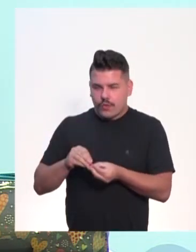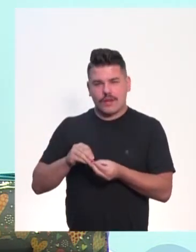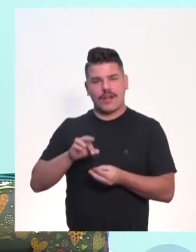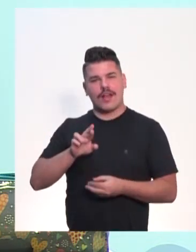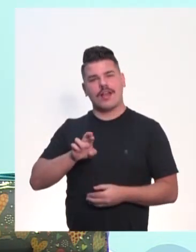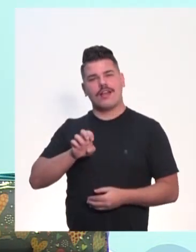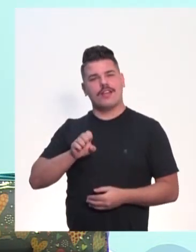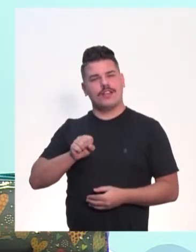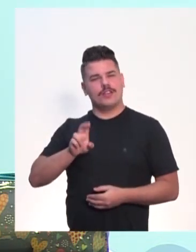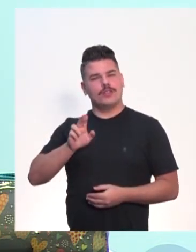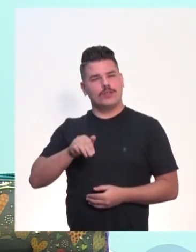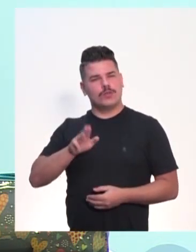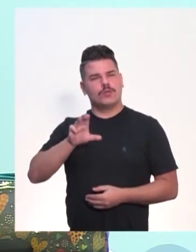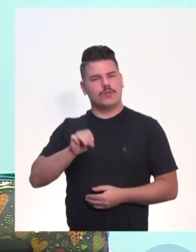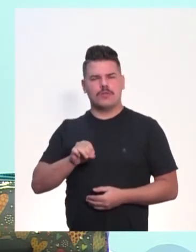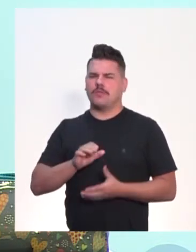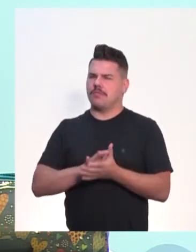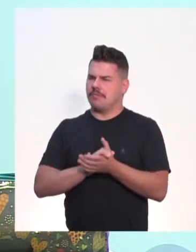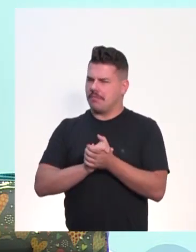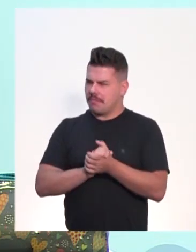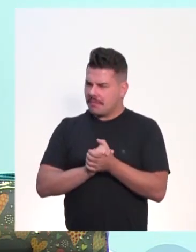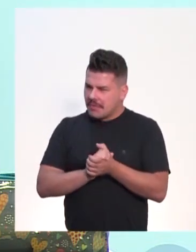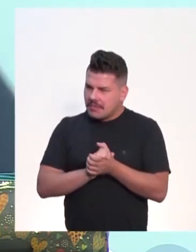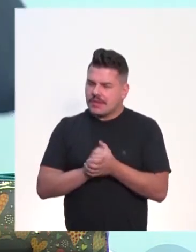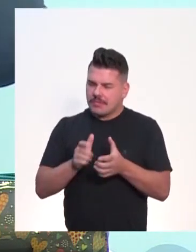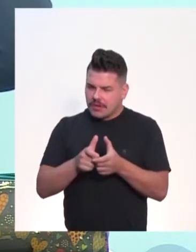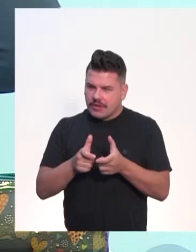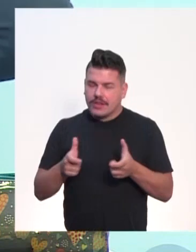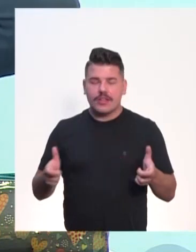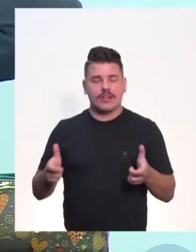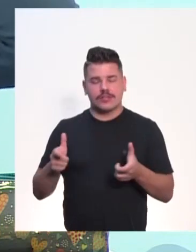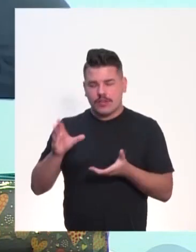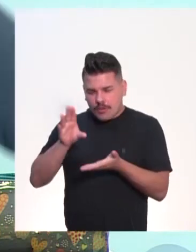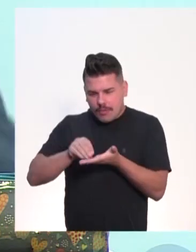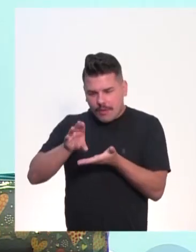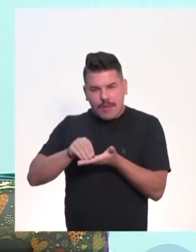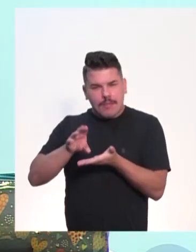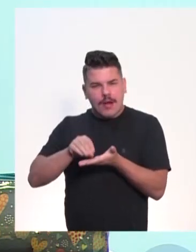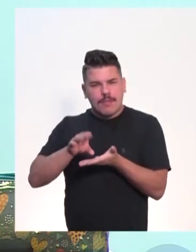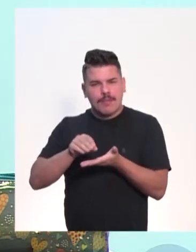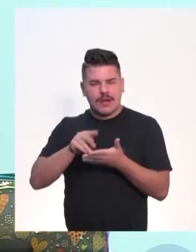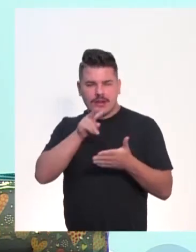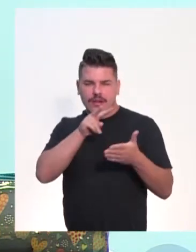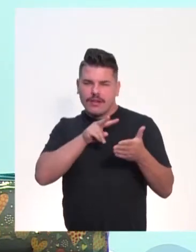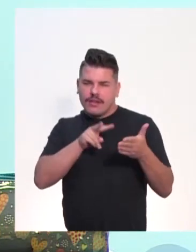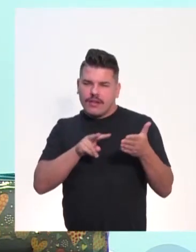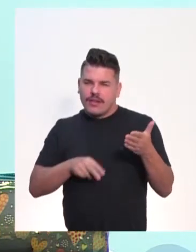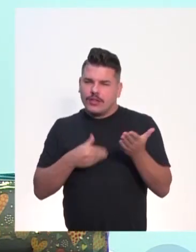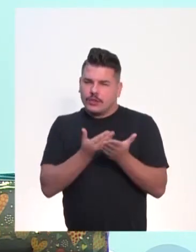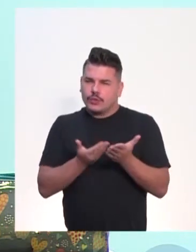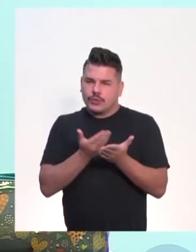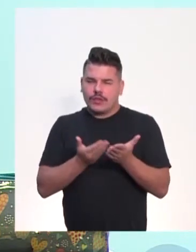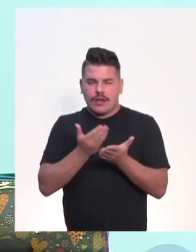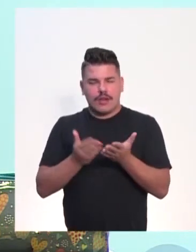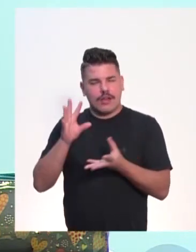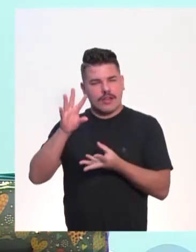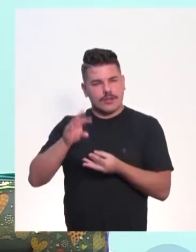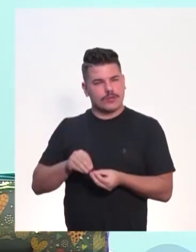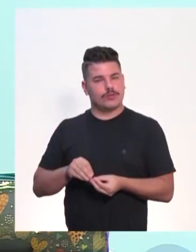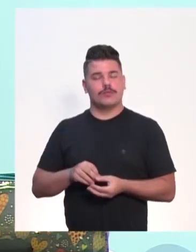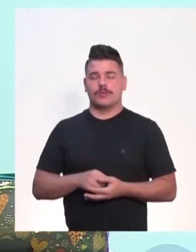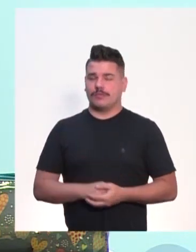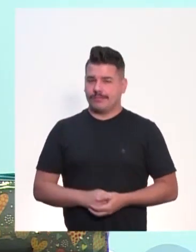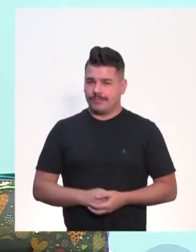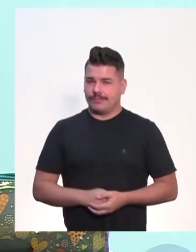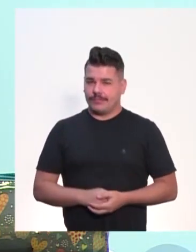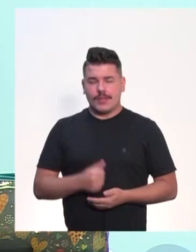pelas interações no chat. Muita gente utiliza o resumo como técnica para estudar. E, por incrível que